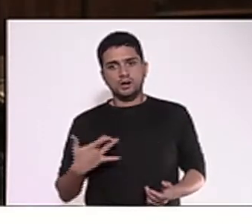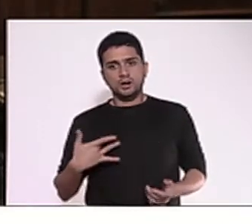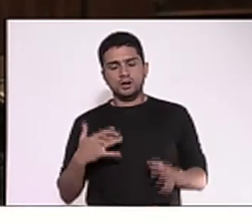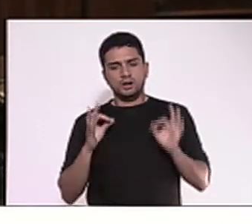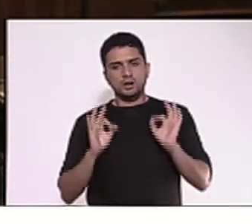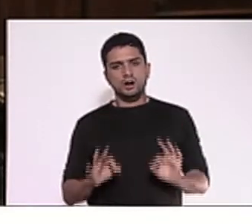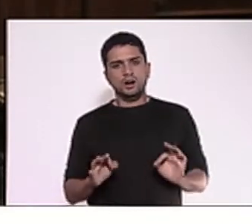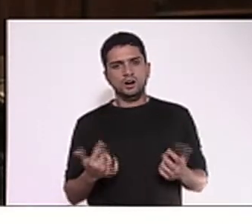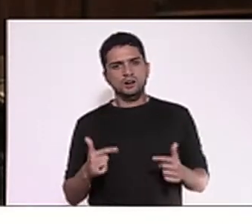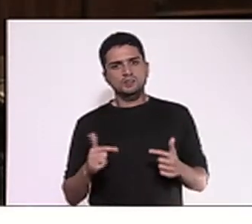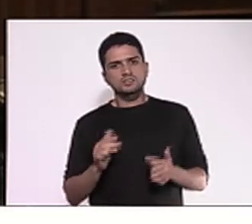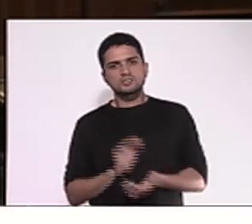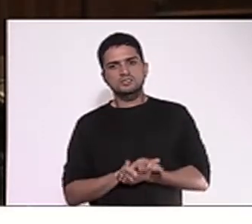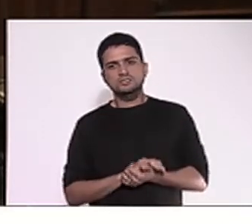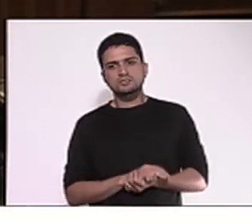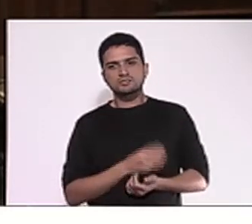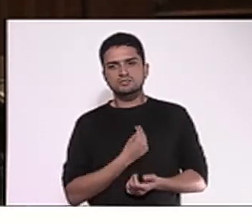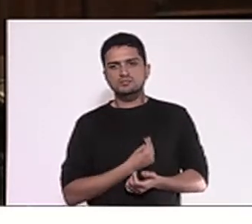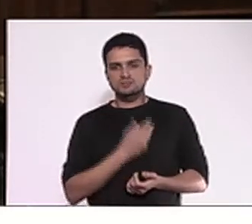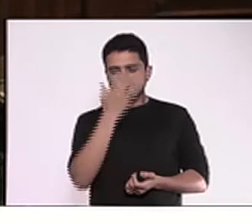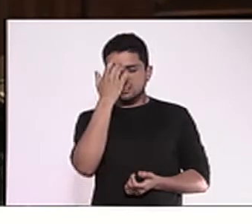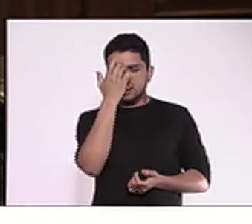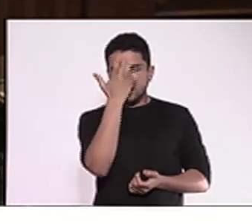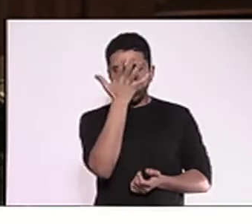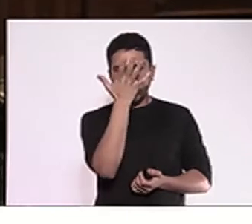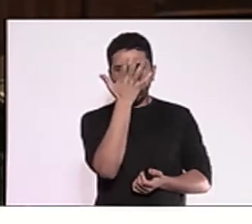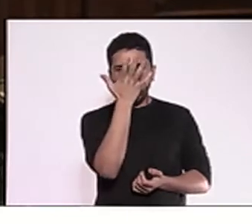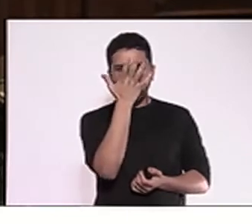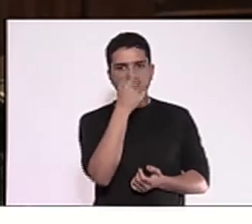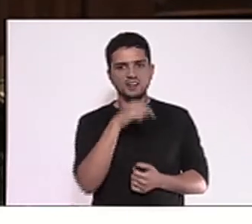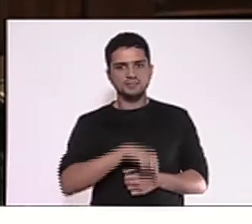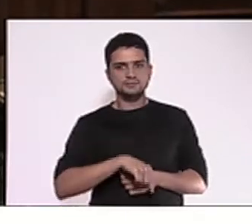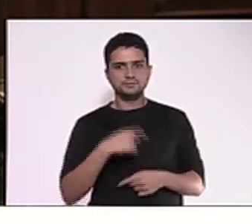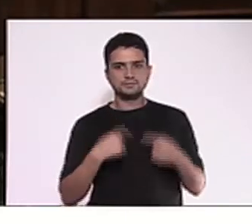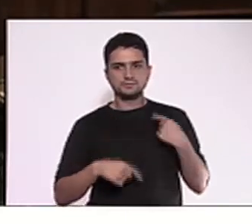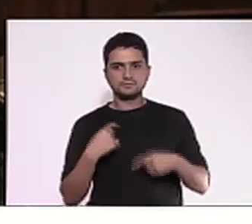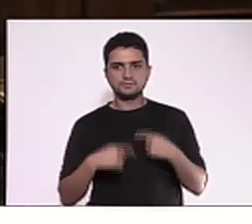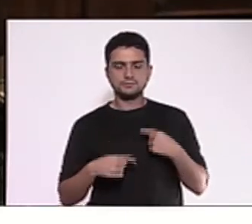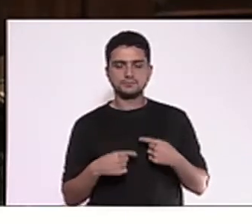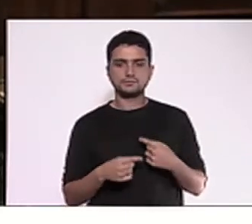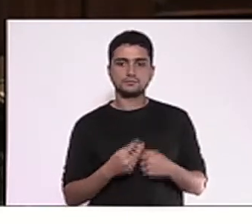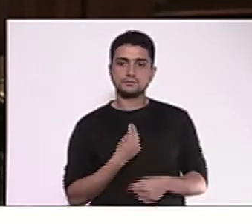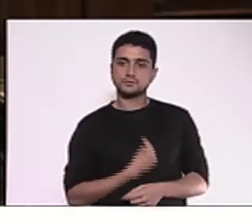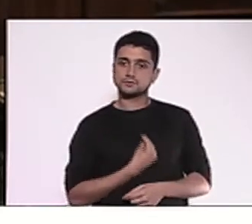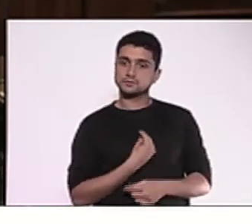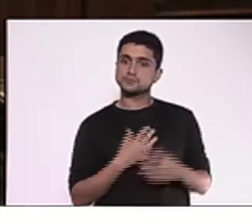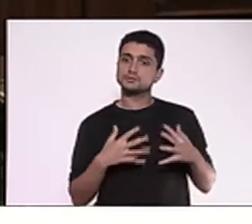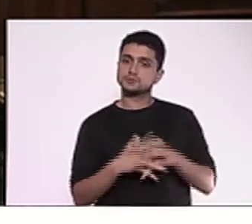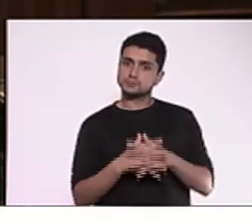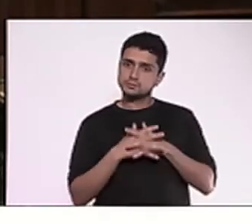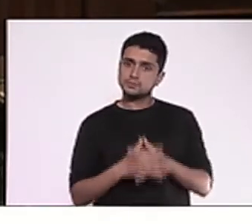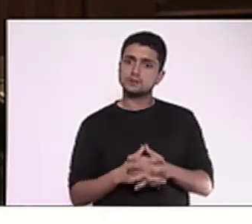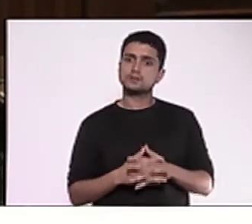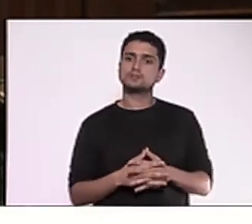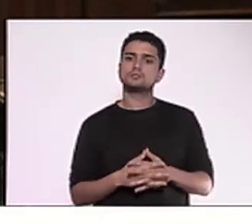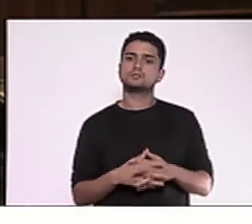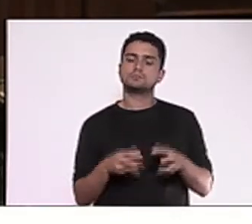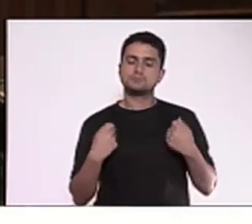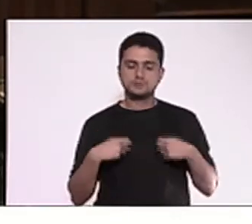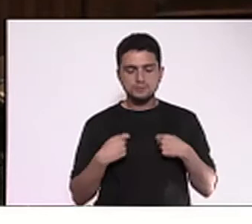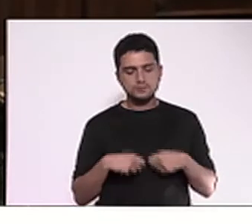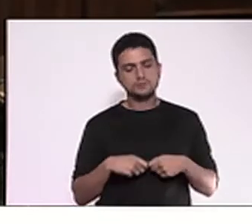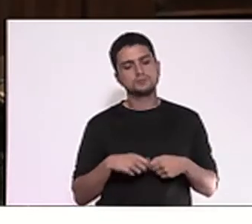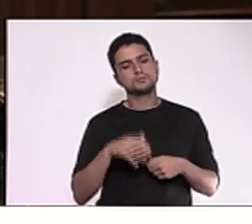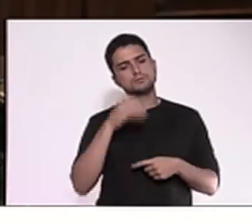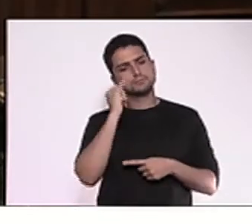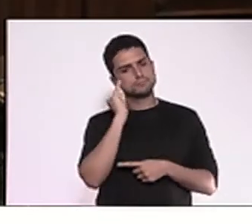seja, não tem vida fácil. Na política e na vida pública as coisas são complexas e difíceis. Você tem que sustentar o que